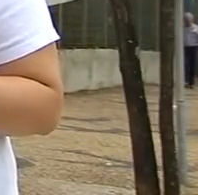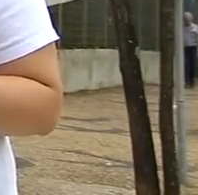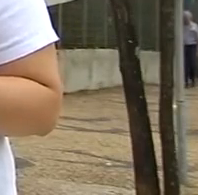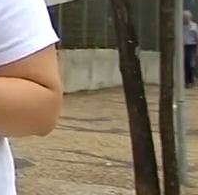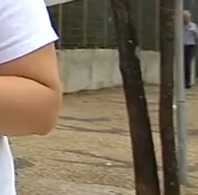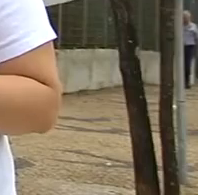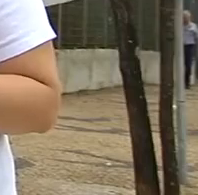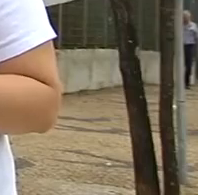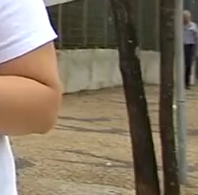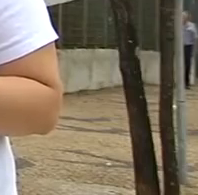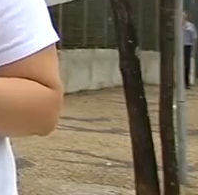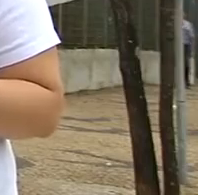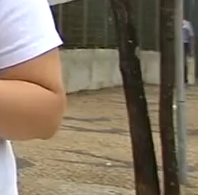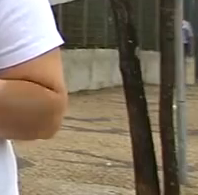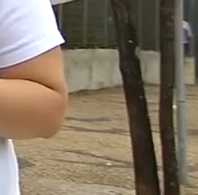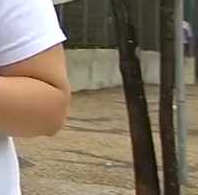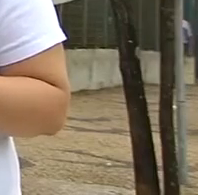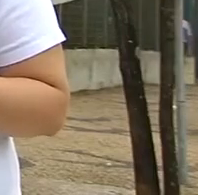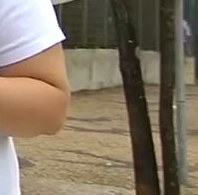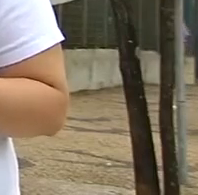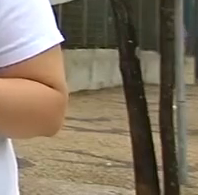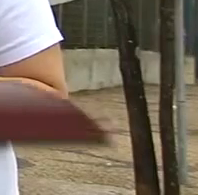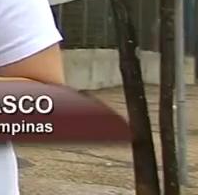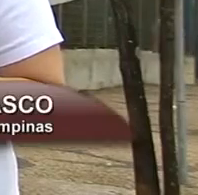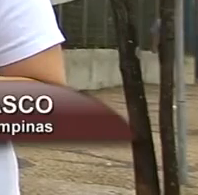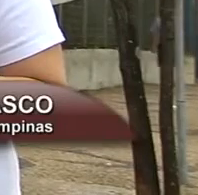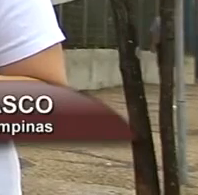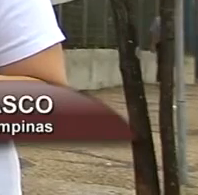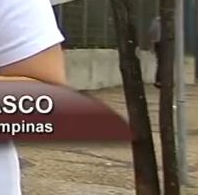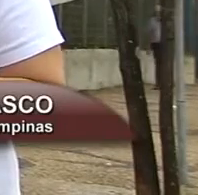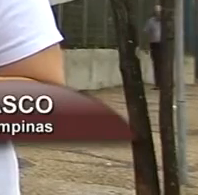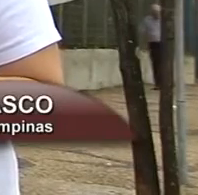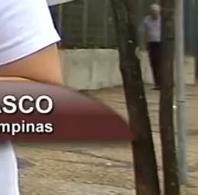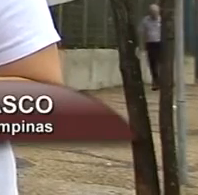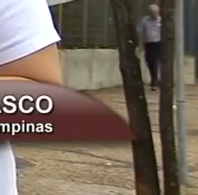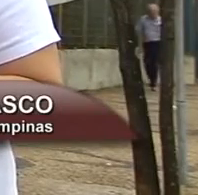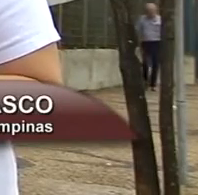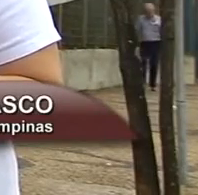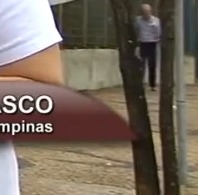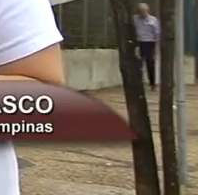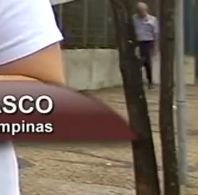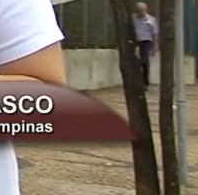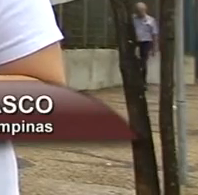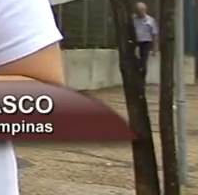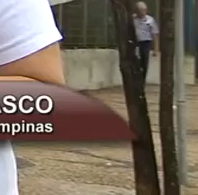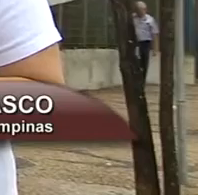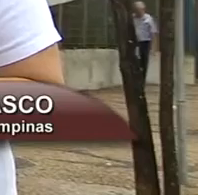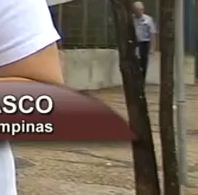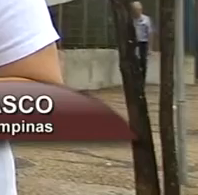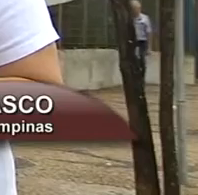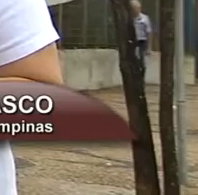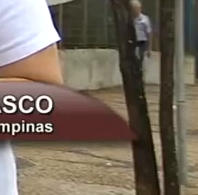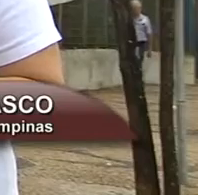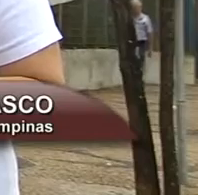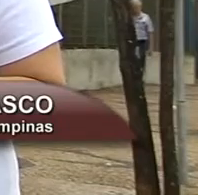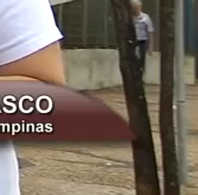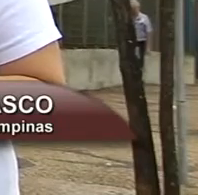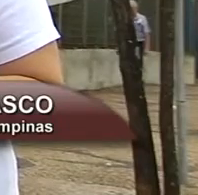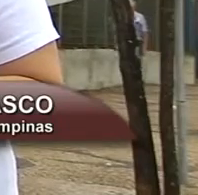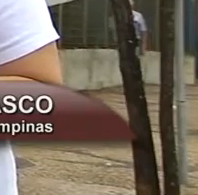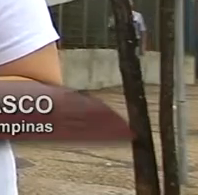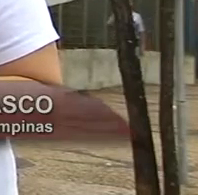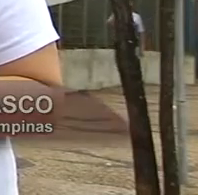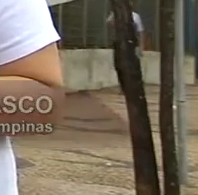vereadores foram denúncias da imprensa local de que apenas 3 das 12 ambulâncias do SAMU estariam sendo utilizadas